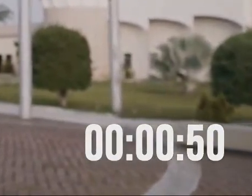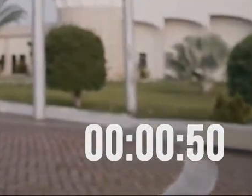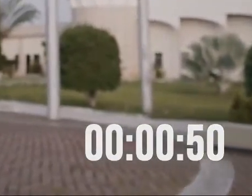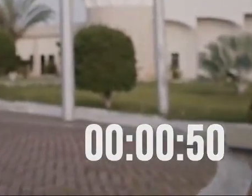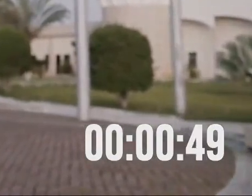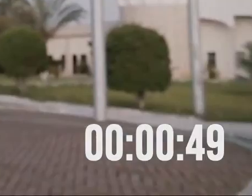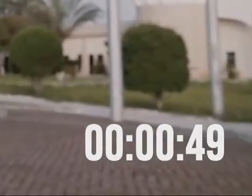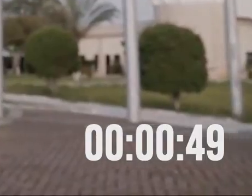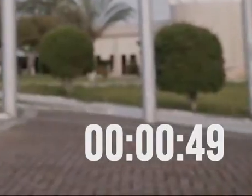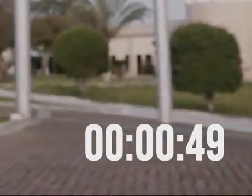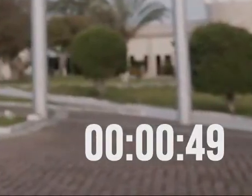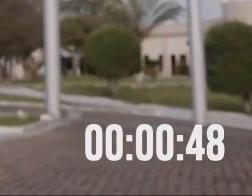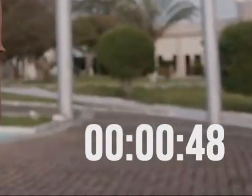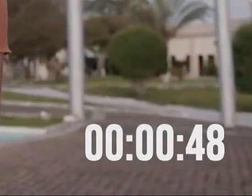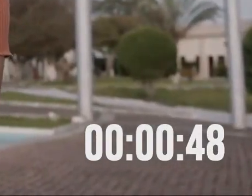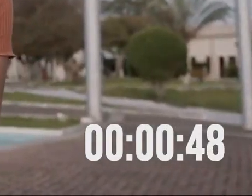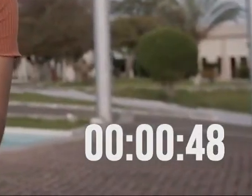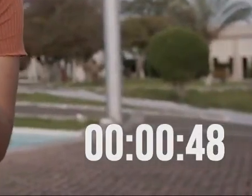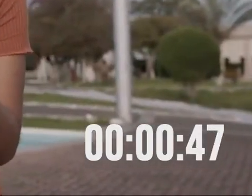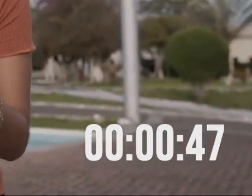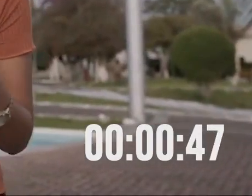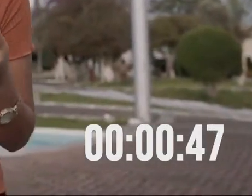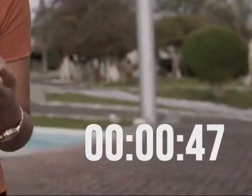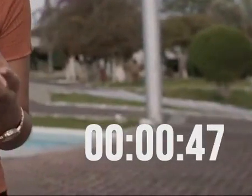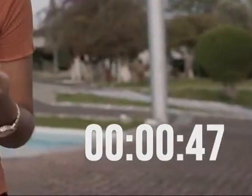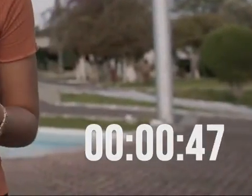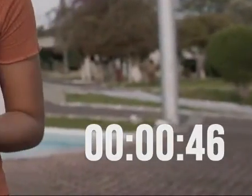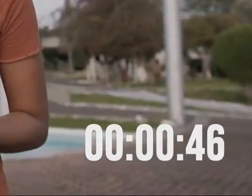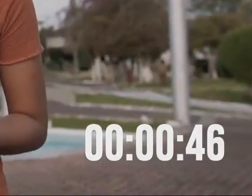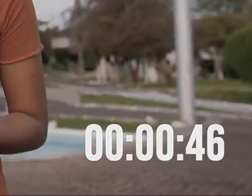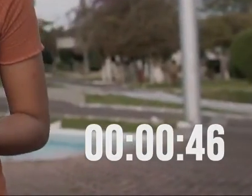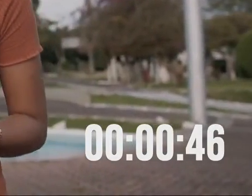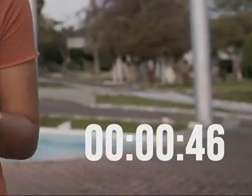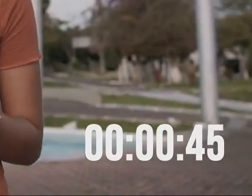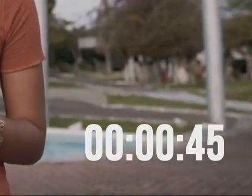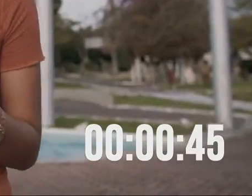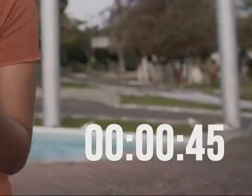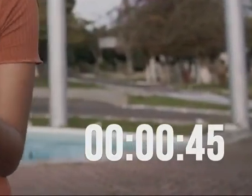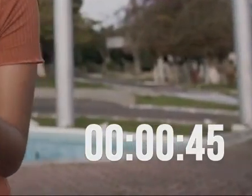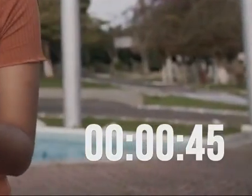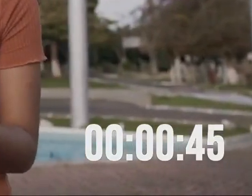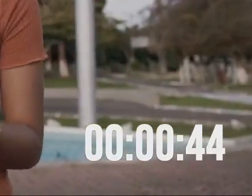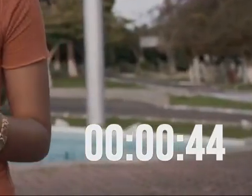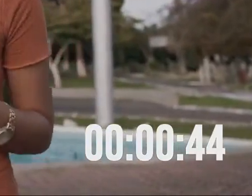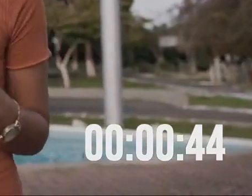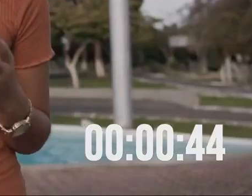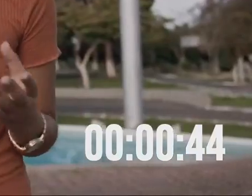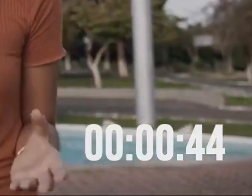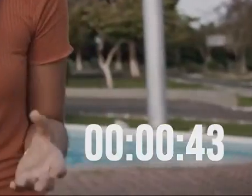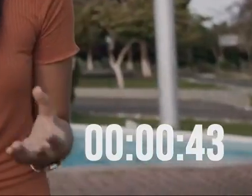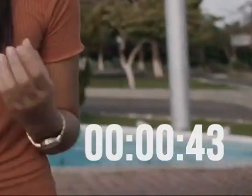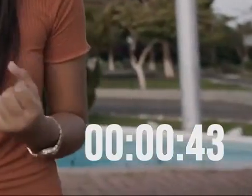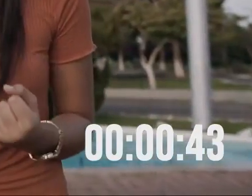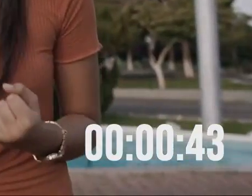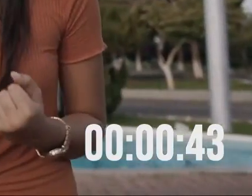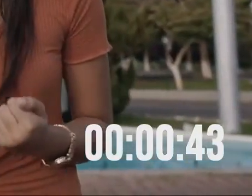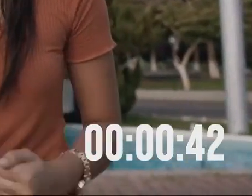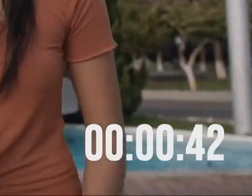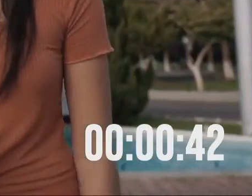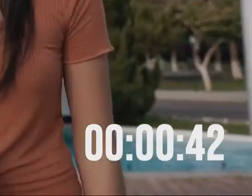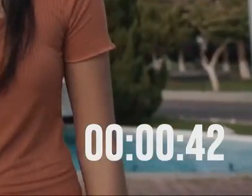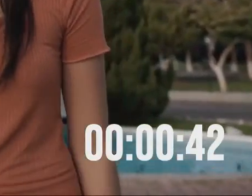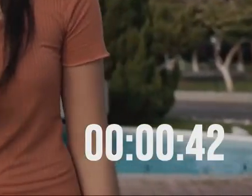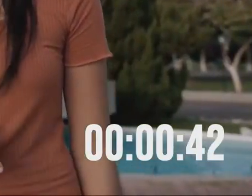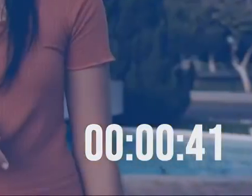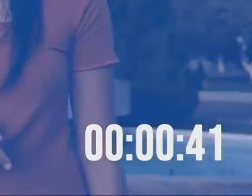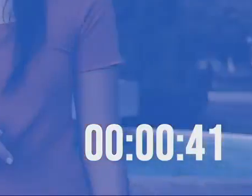lugar. Afinal, a FADBA foi feita pra você. Siga os seus sonhos, eles te trarão pra cá. Viva a missão, viva o